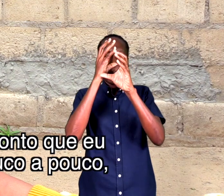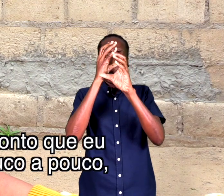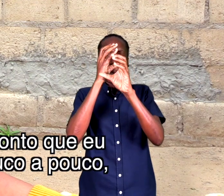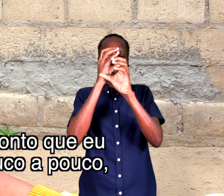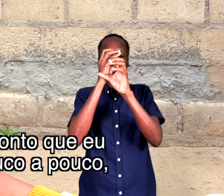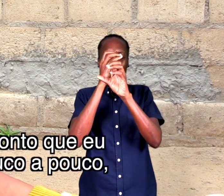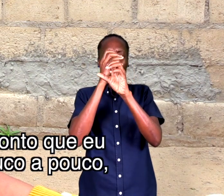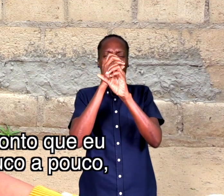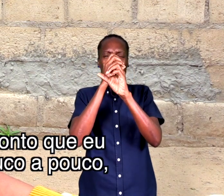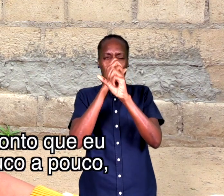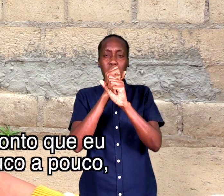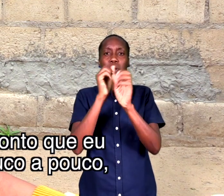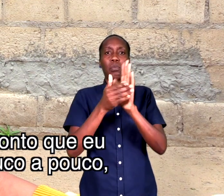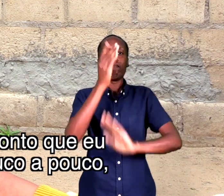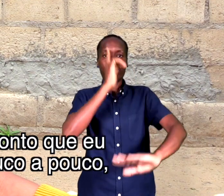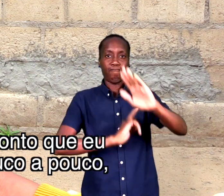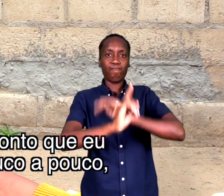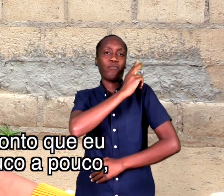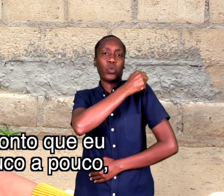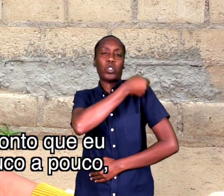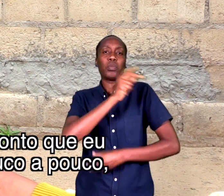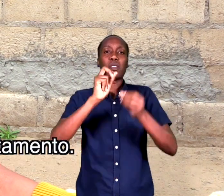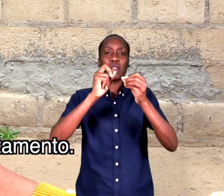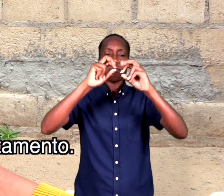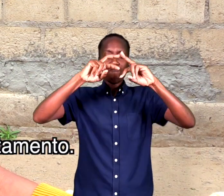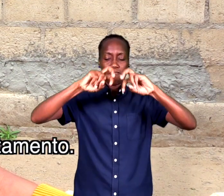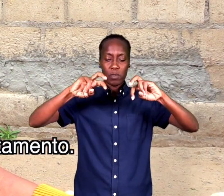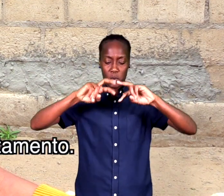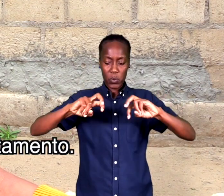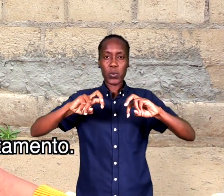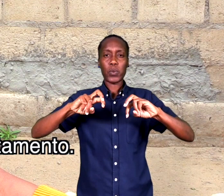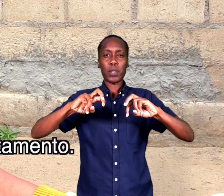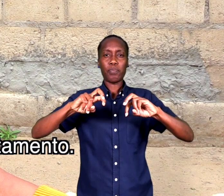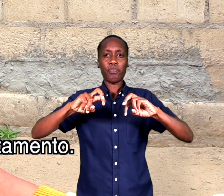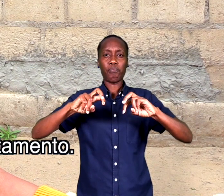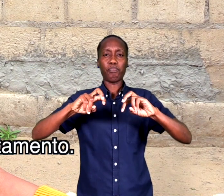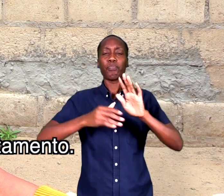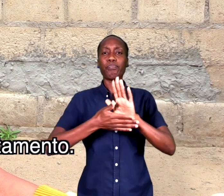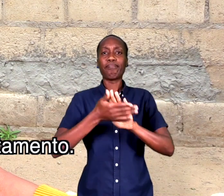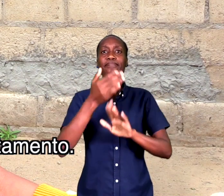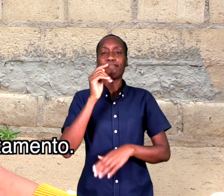ao ponto que eu comecei a perder a visão pouco a pouco. Foi daí então que comecei